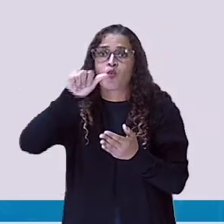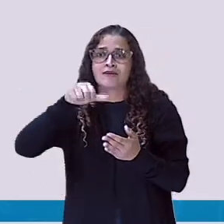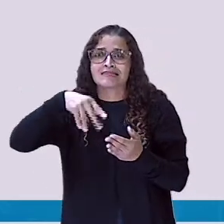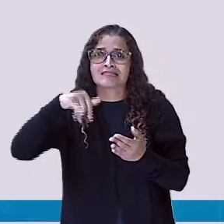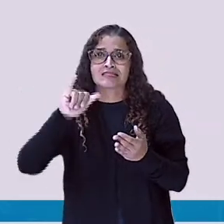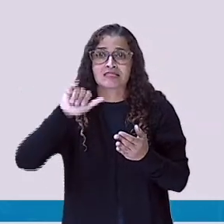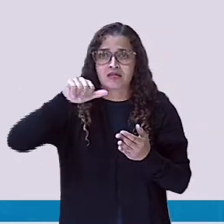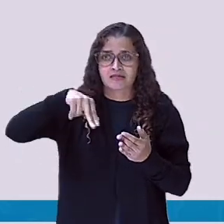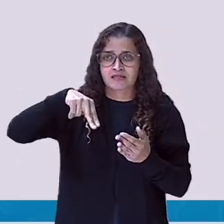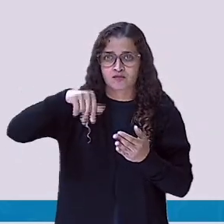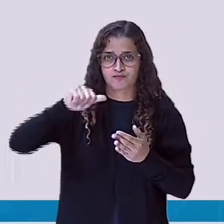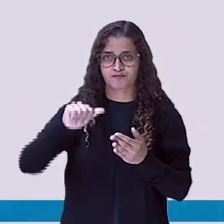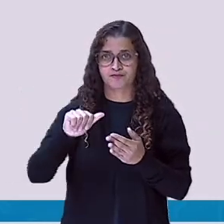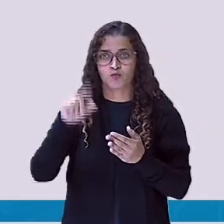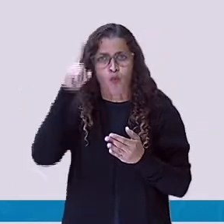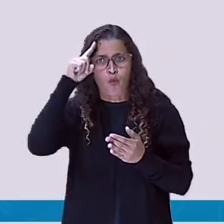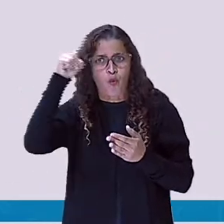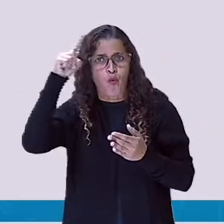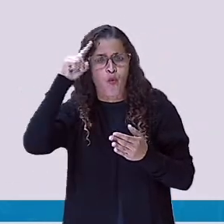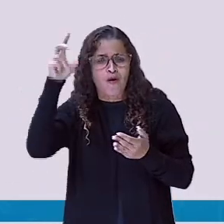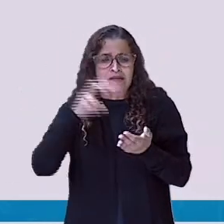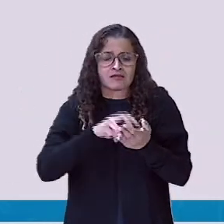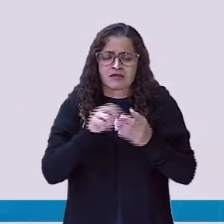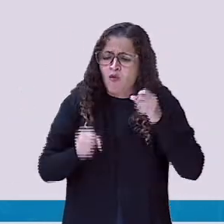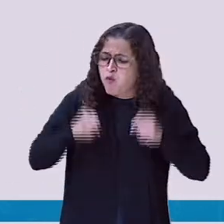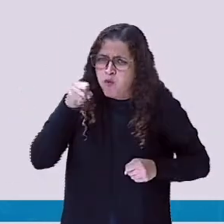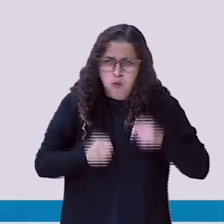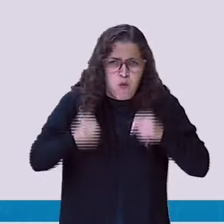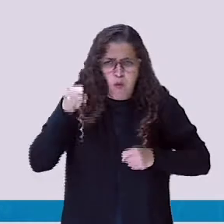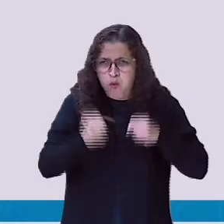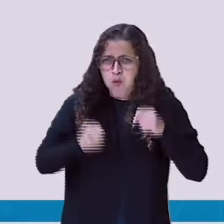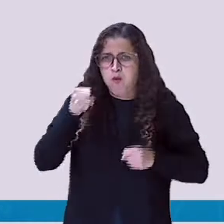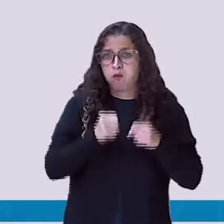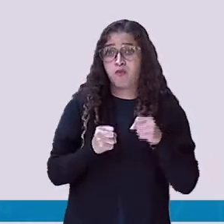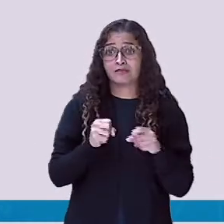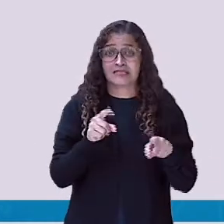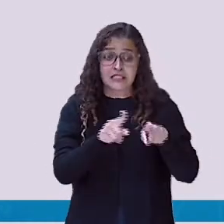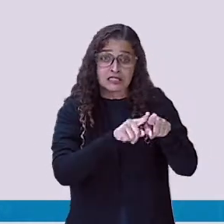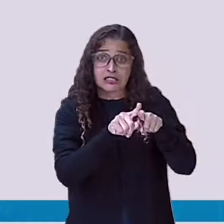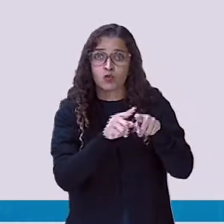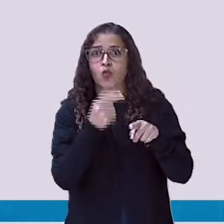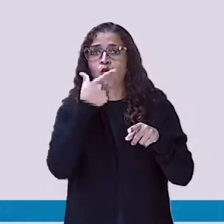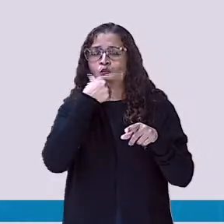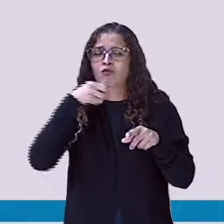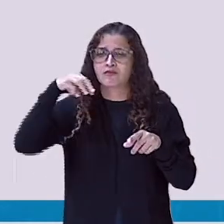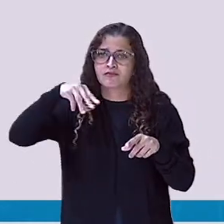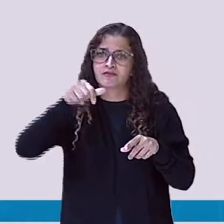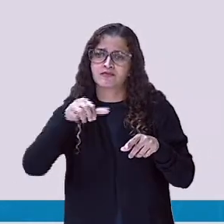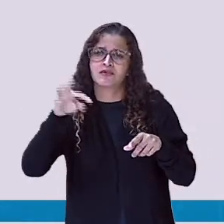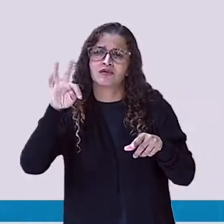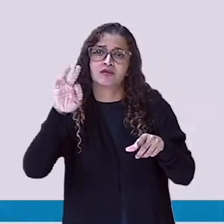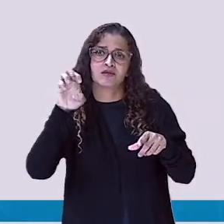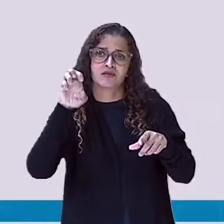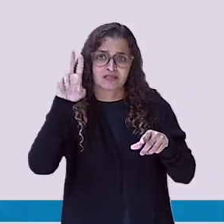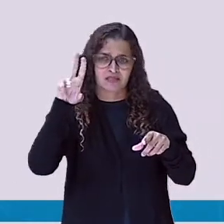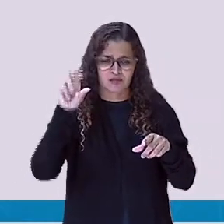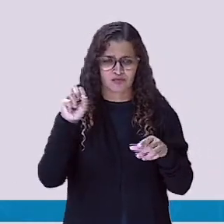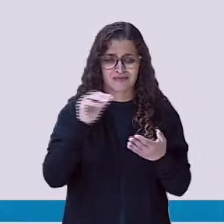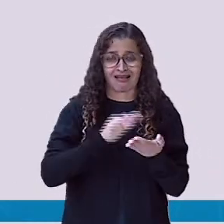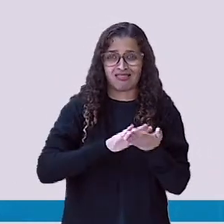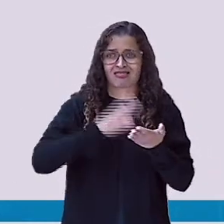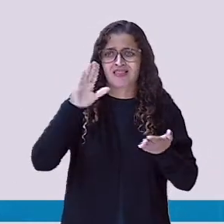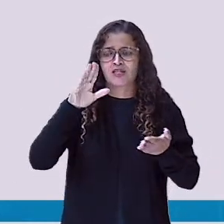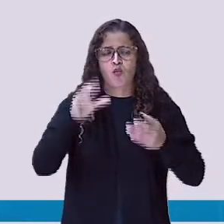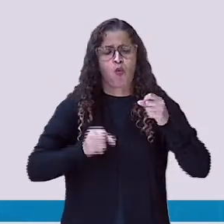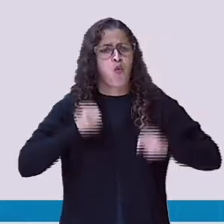Janaína corre todos os dias pela manhã e seu irmão Mateus corre à tarde. Então,